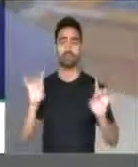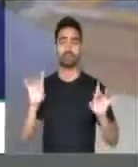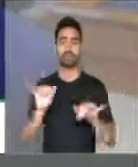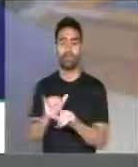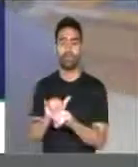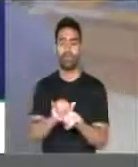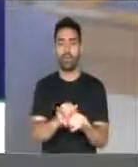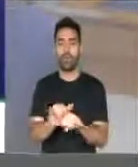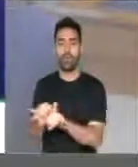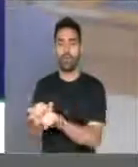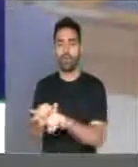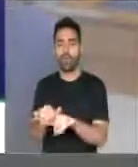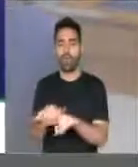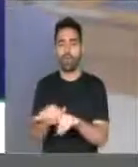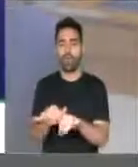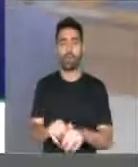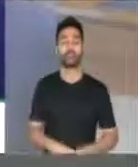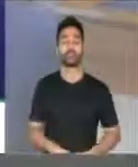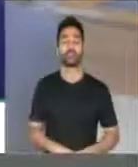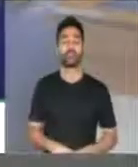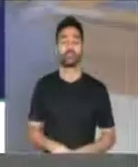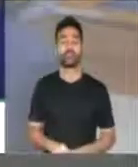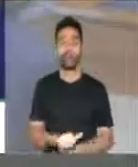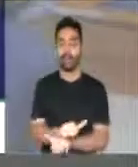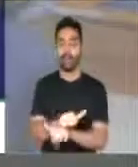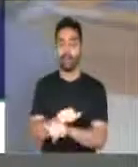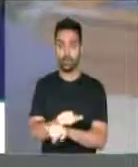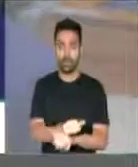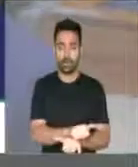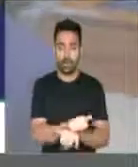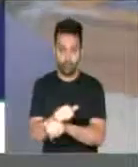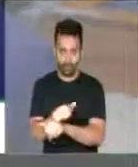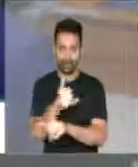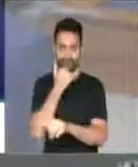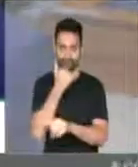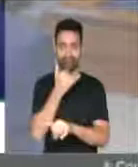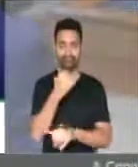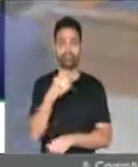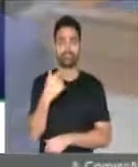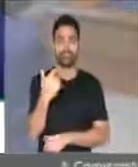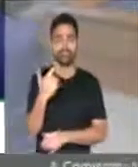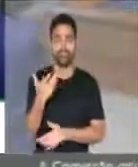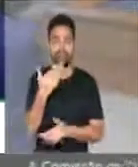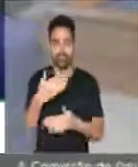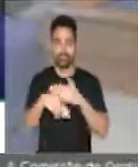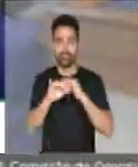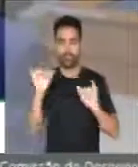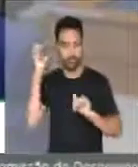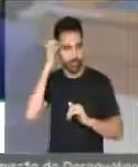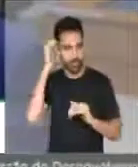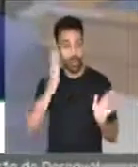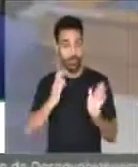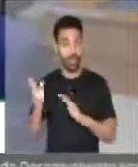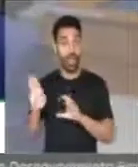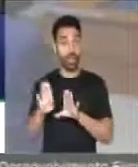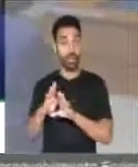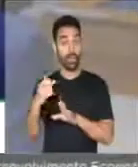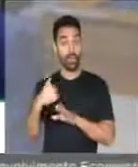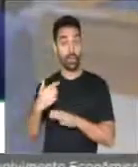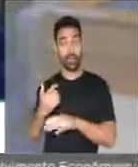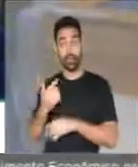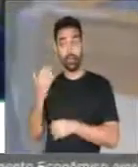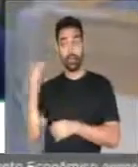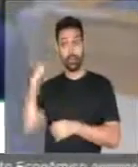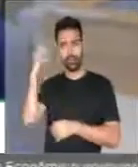Queria, portanto, senhor presidente, dar como lido que fosse divulgado amplamente na Voz do Brasil. E também registrar minha participação no